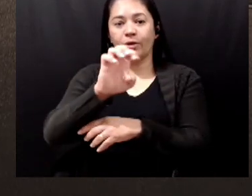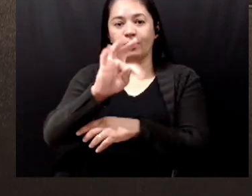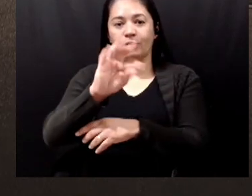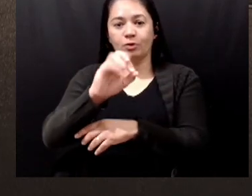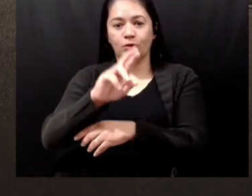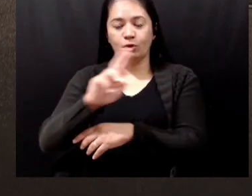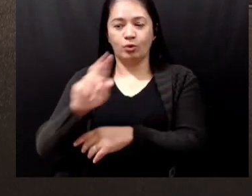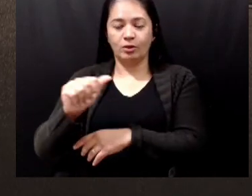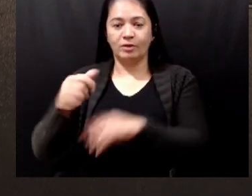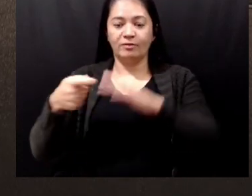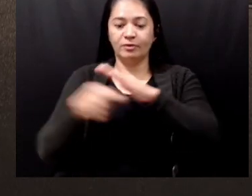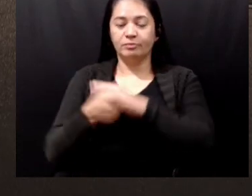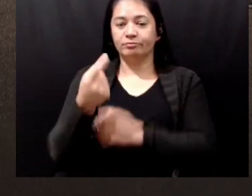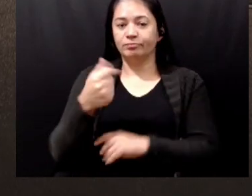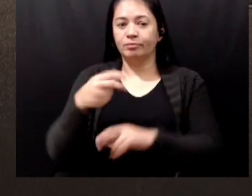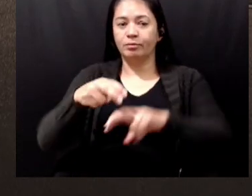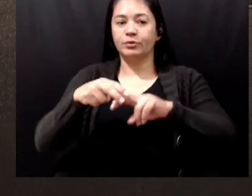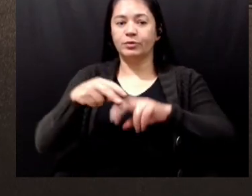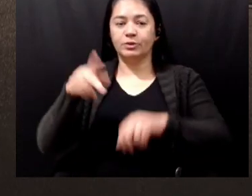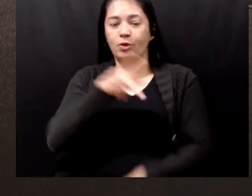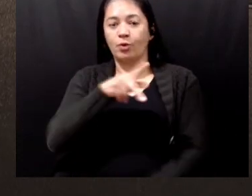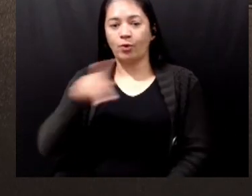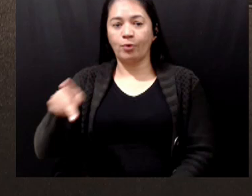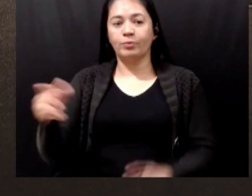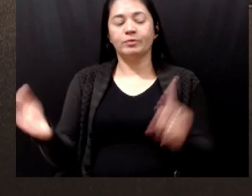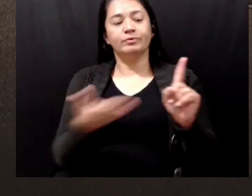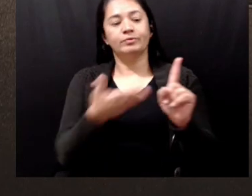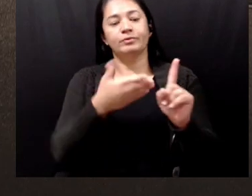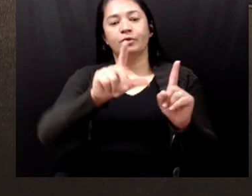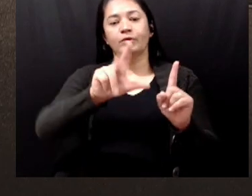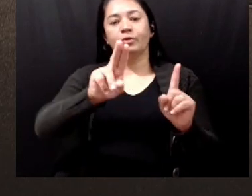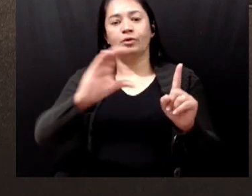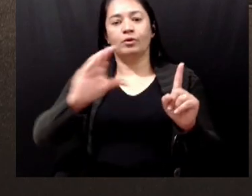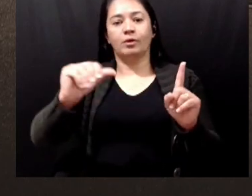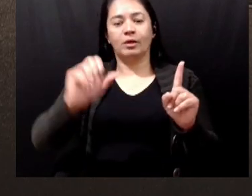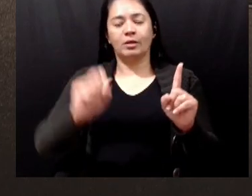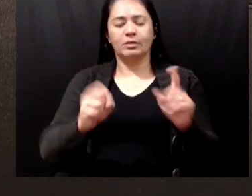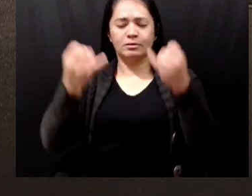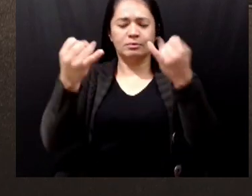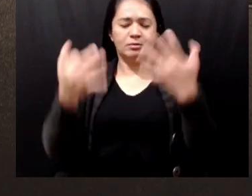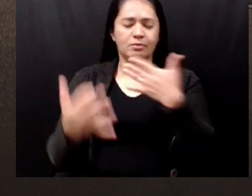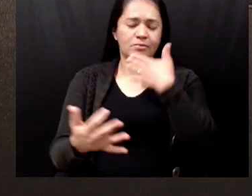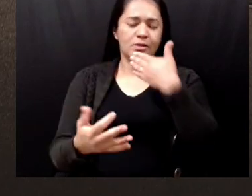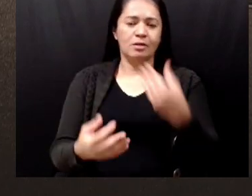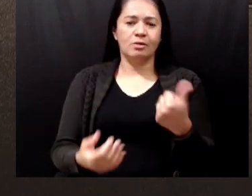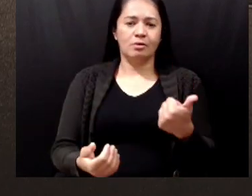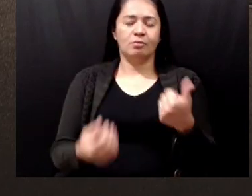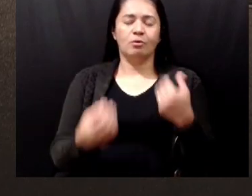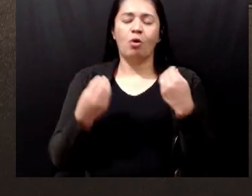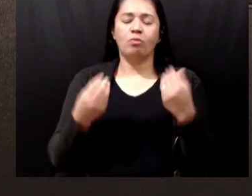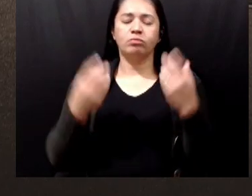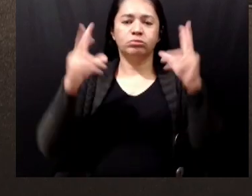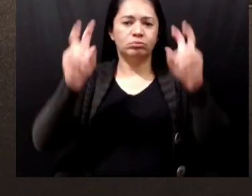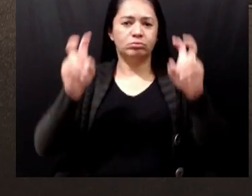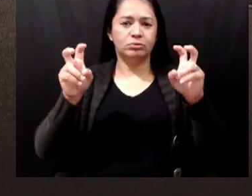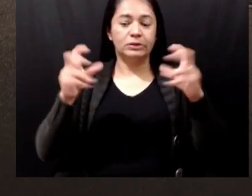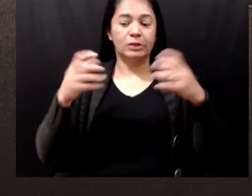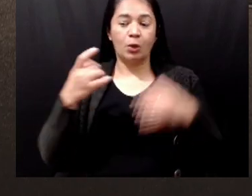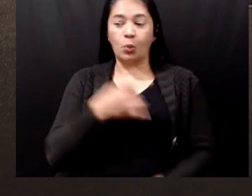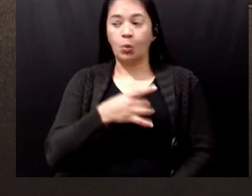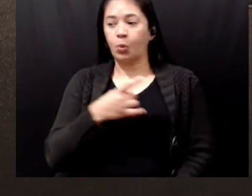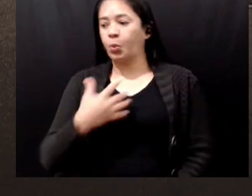com o professor de finanças Lucas Vinícius, que vai explicar melhor sobre esse assunto que assombra muitos